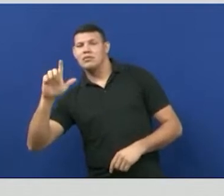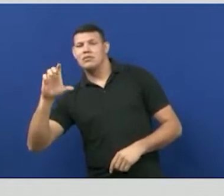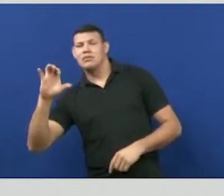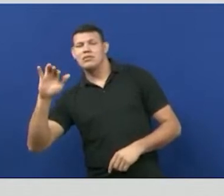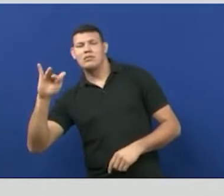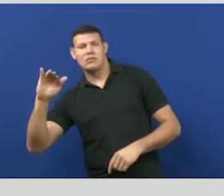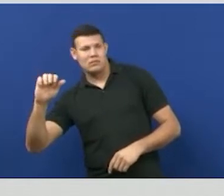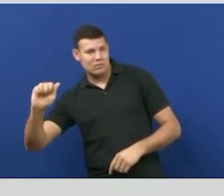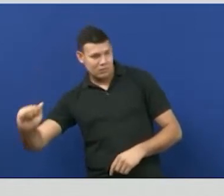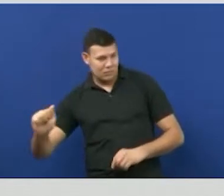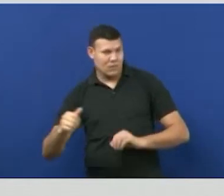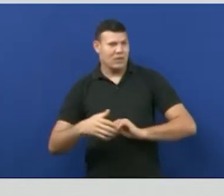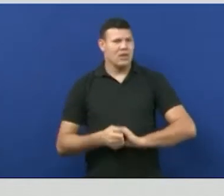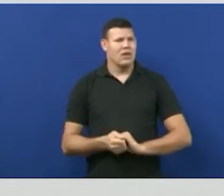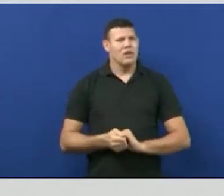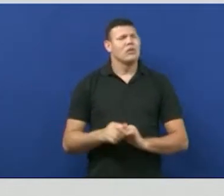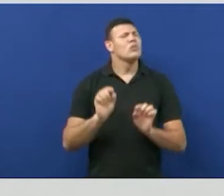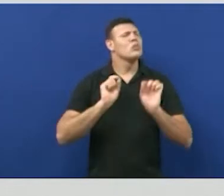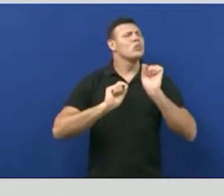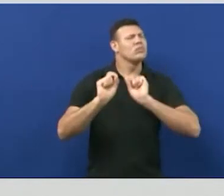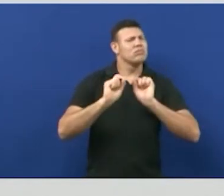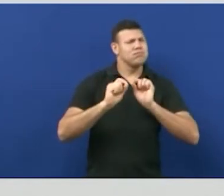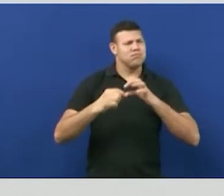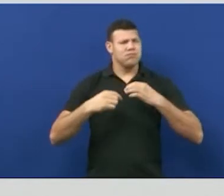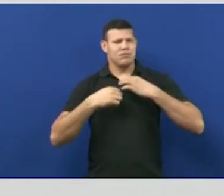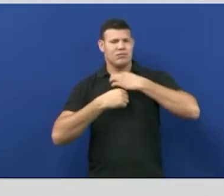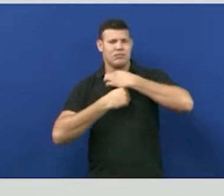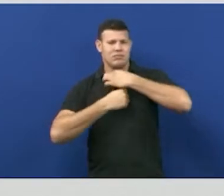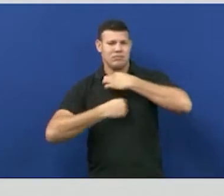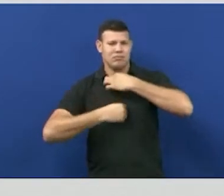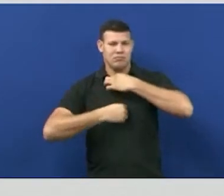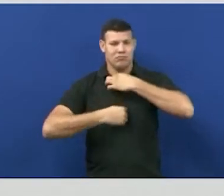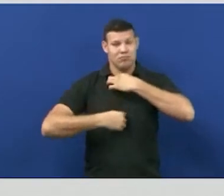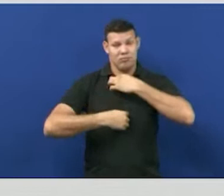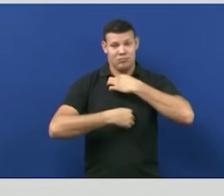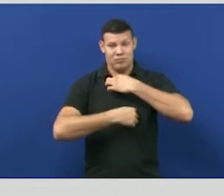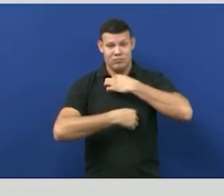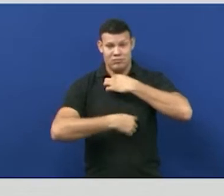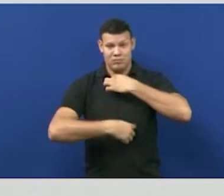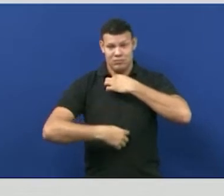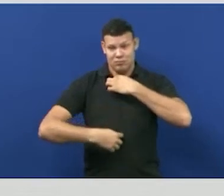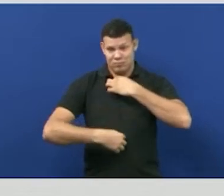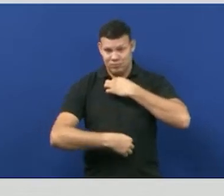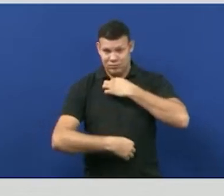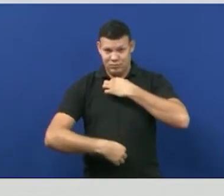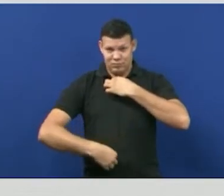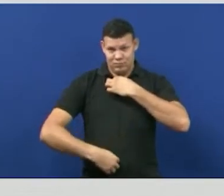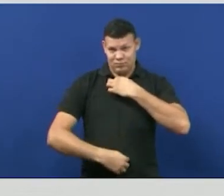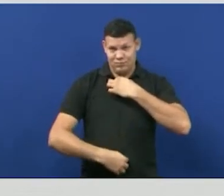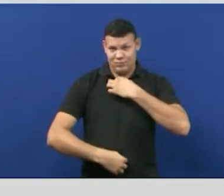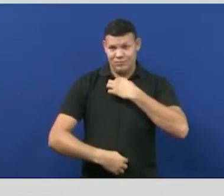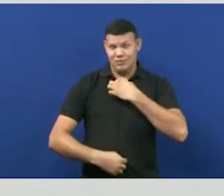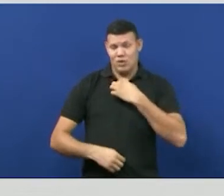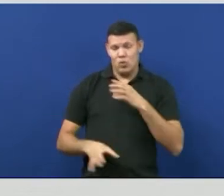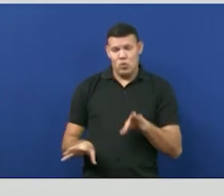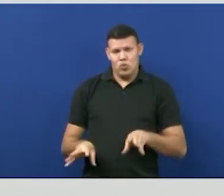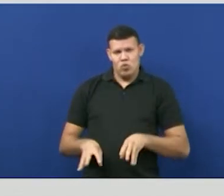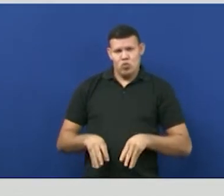para o intestino delgado, onde tudo aquilo que é importante para o funcionamento do nosso corpo será